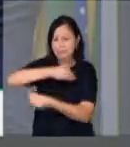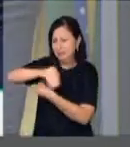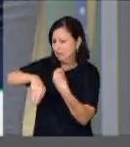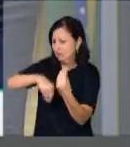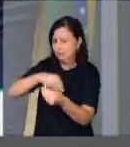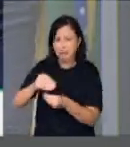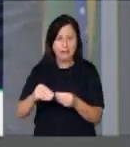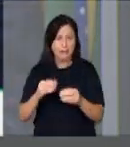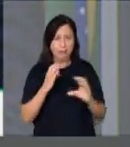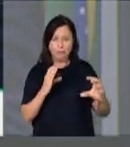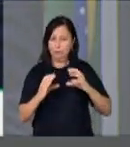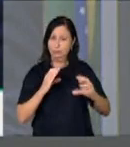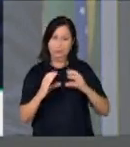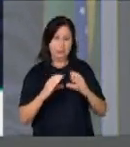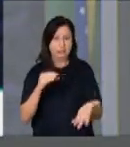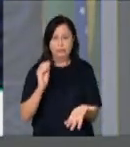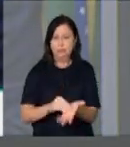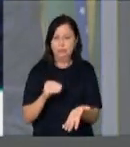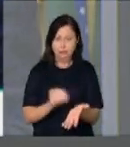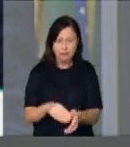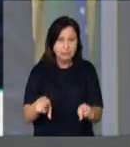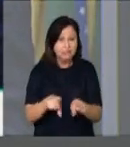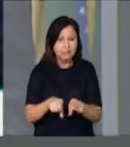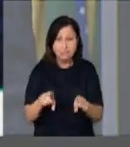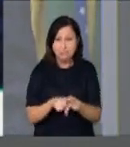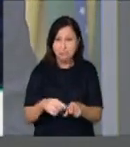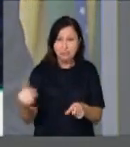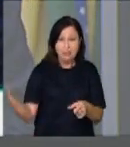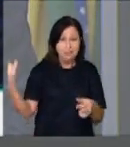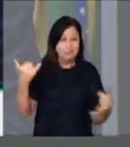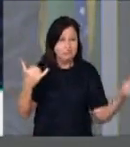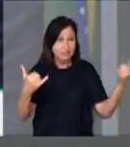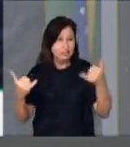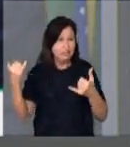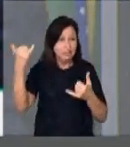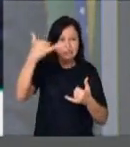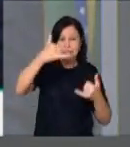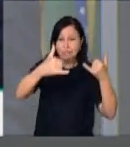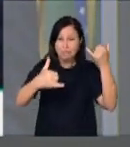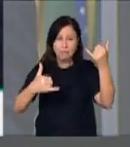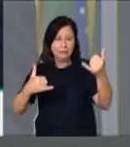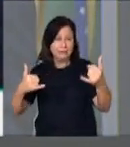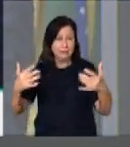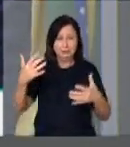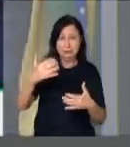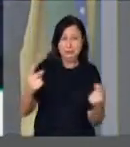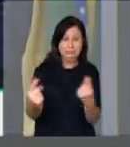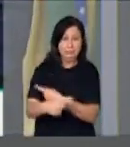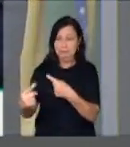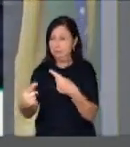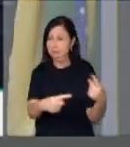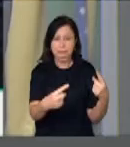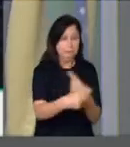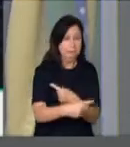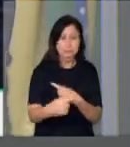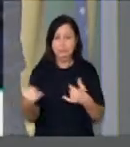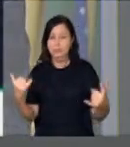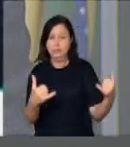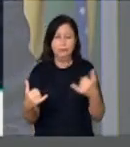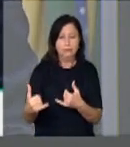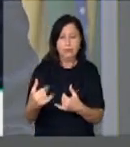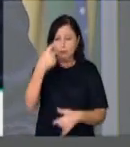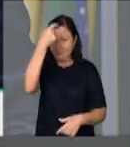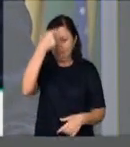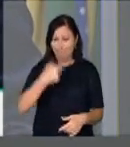ninguém se comunica com ninguém as informações são informações desencontradas cada um permanece com as suas